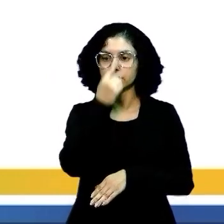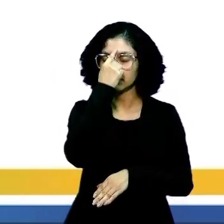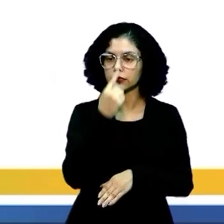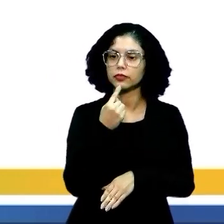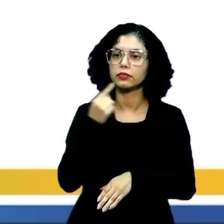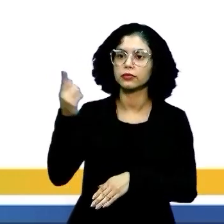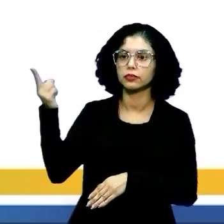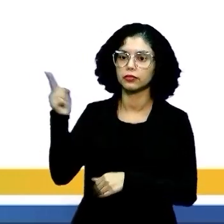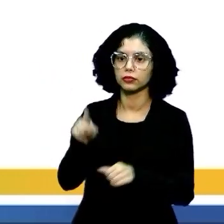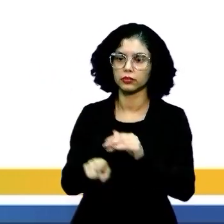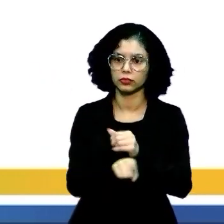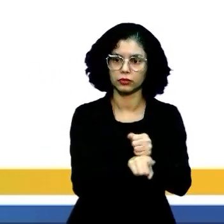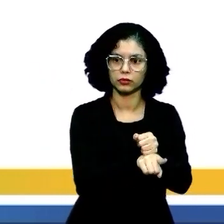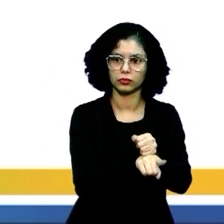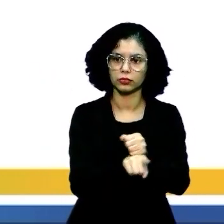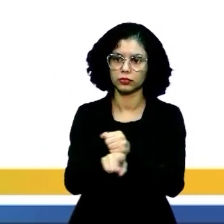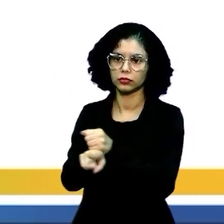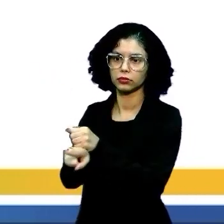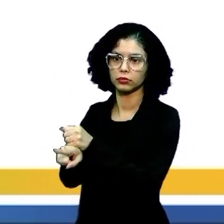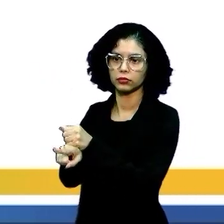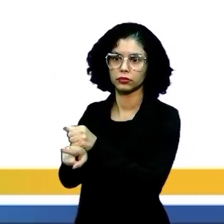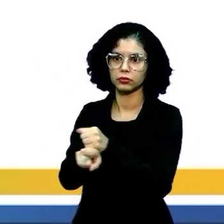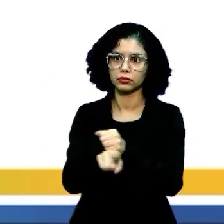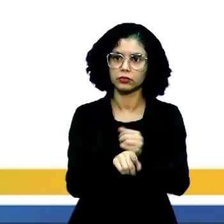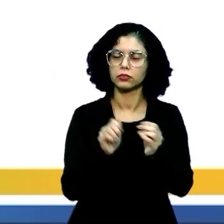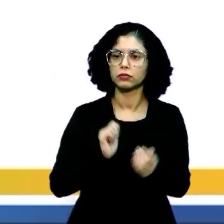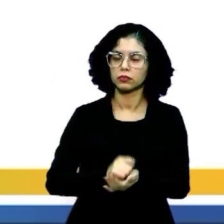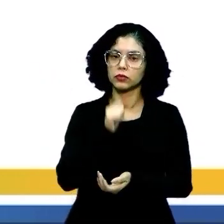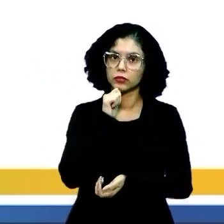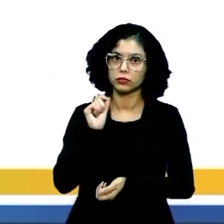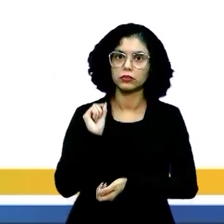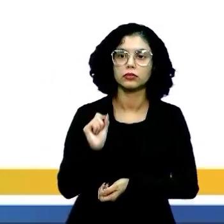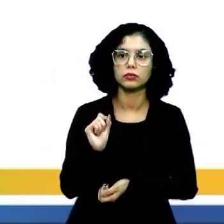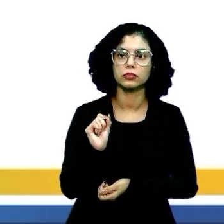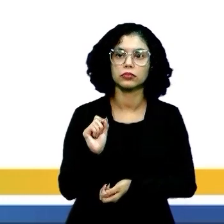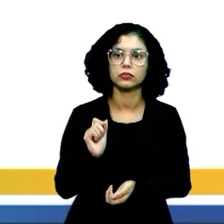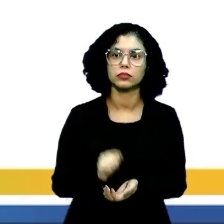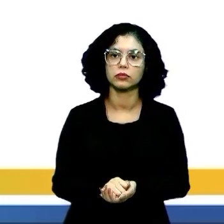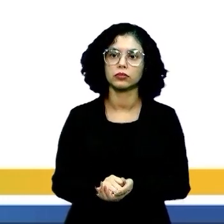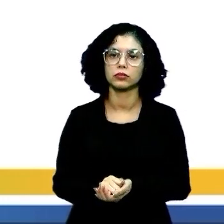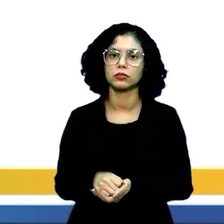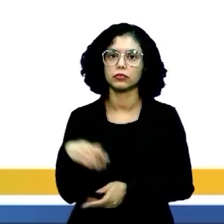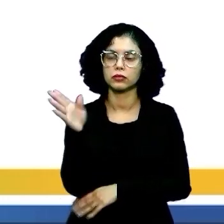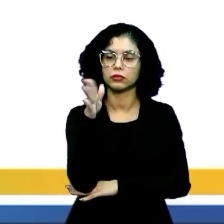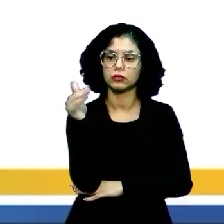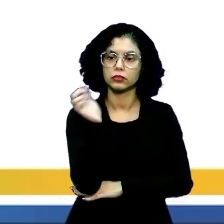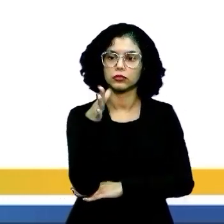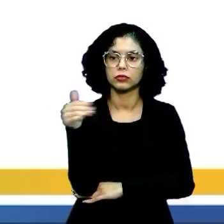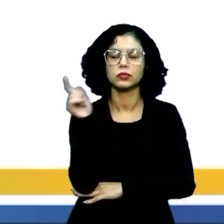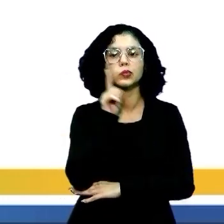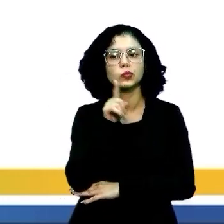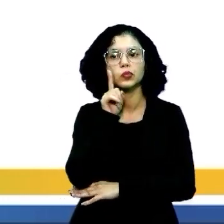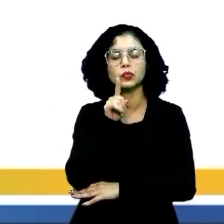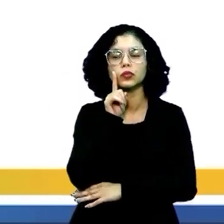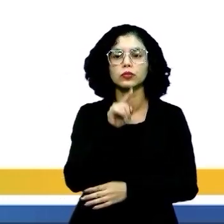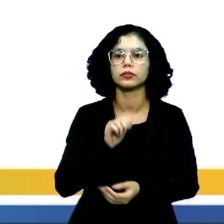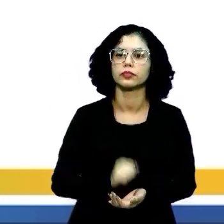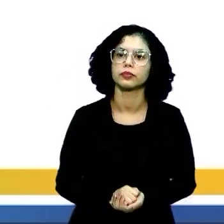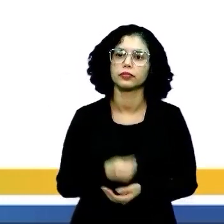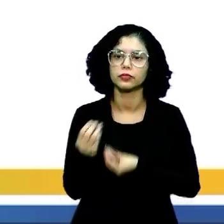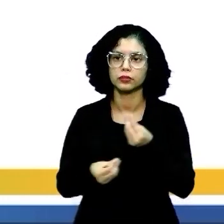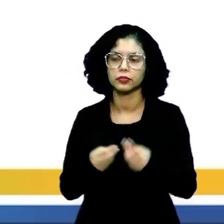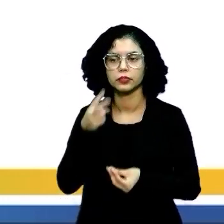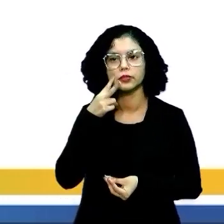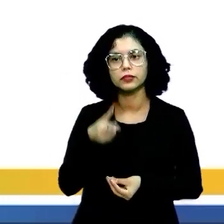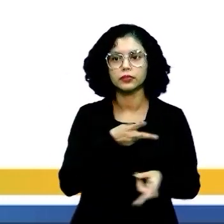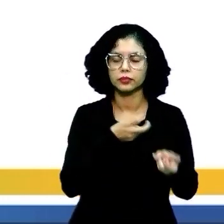na imagem, tem um tanque de guerra, e nesse tanque de guerra tem uma bandeira dos Estados Unidos, como vocês